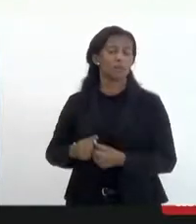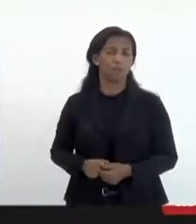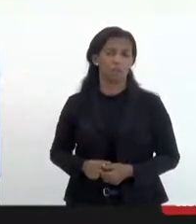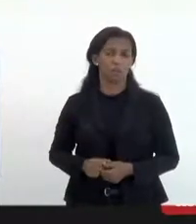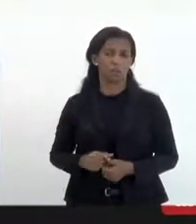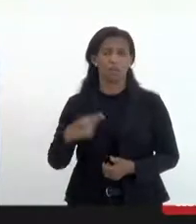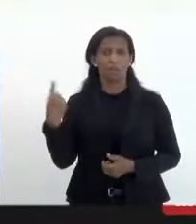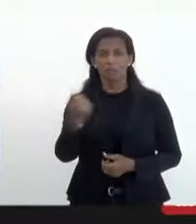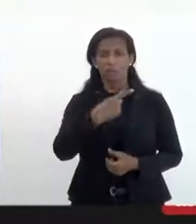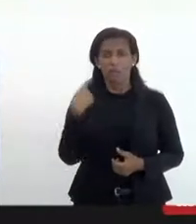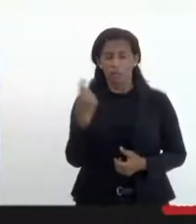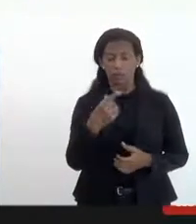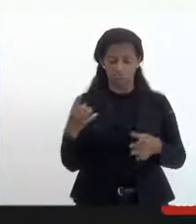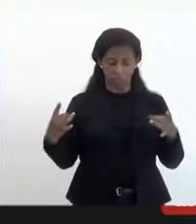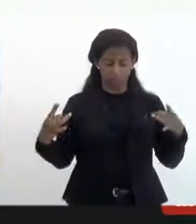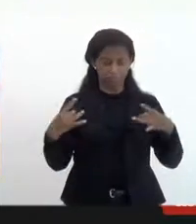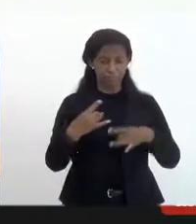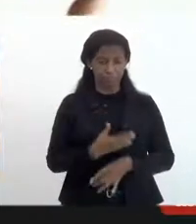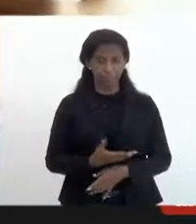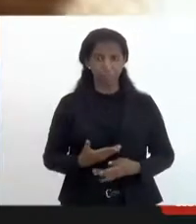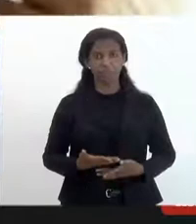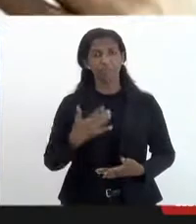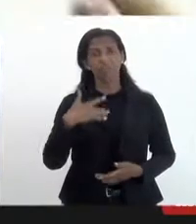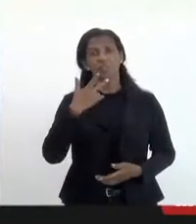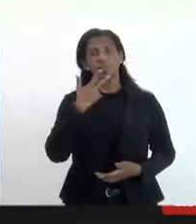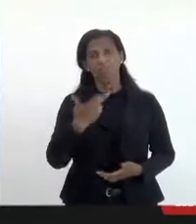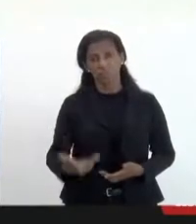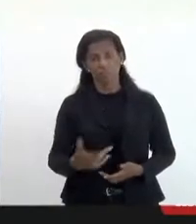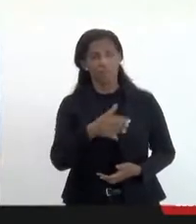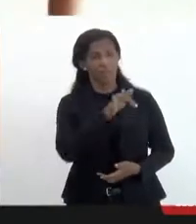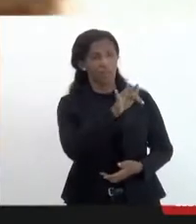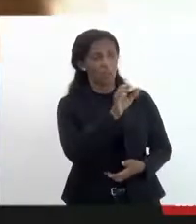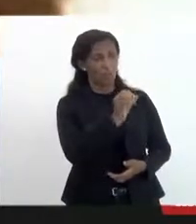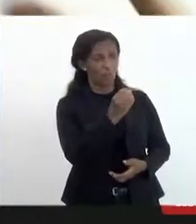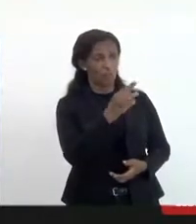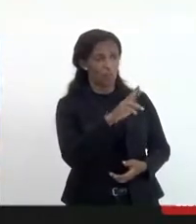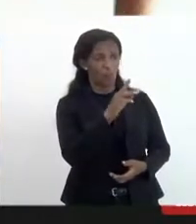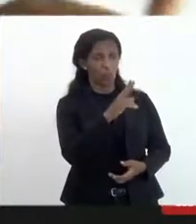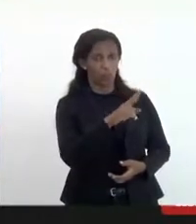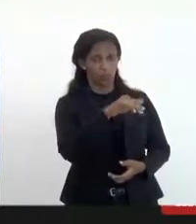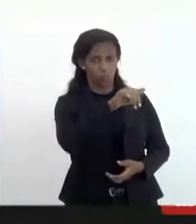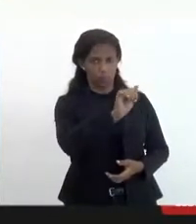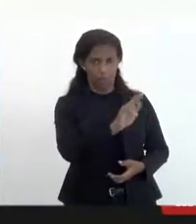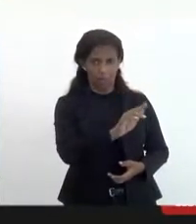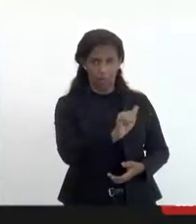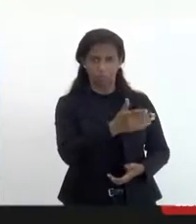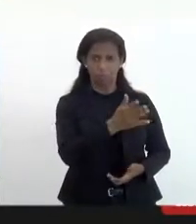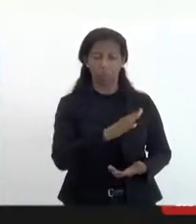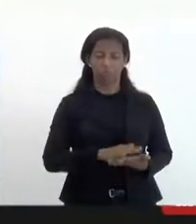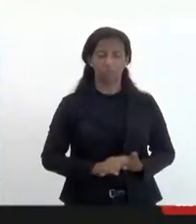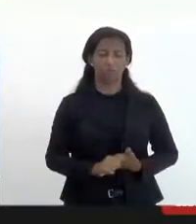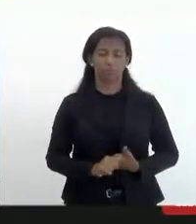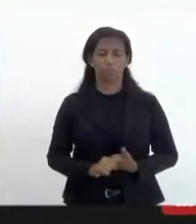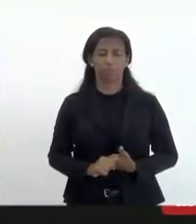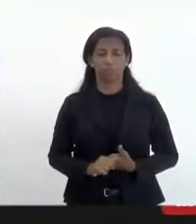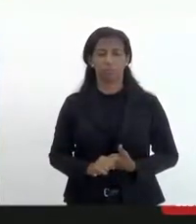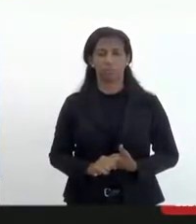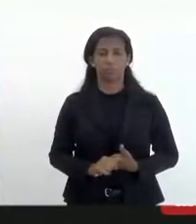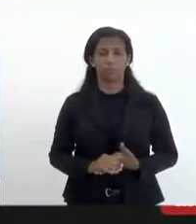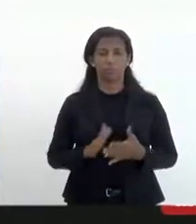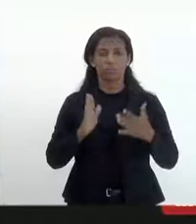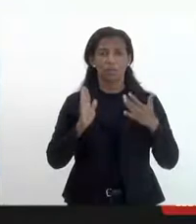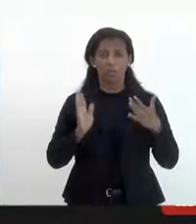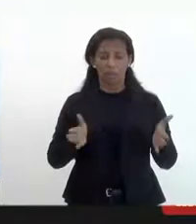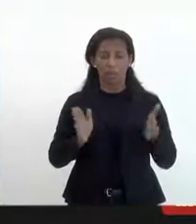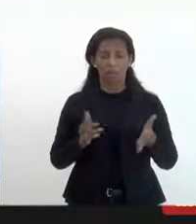estamos dispostos, e eu já falei isso com o doutor Fortunato, e vou cogitá-lo depois, a gente está a